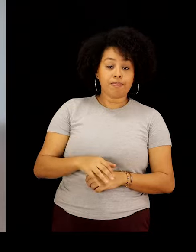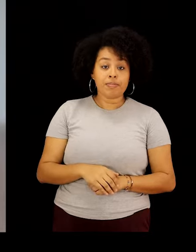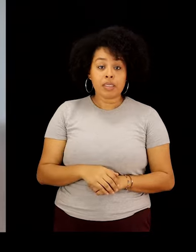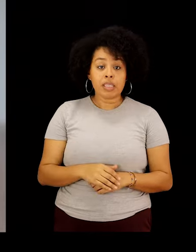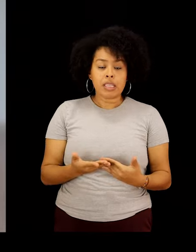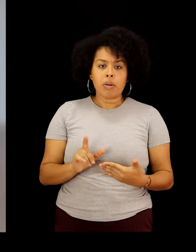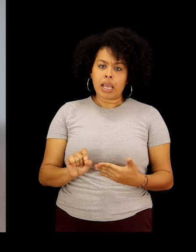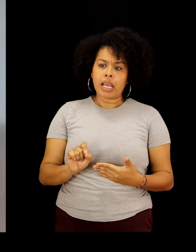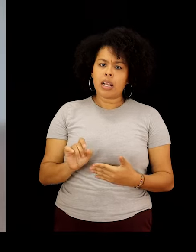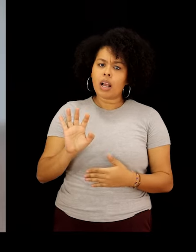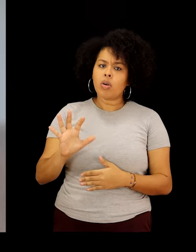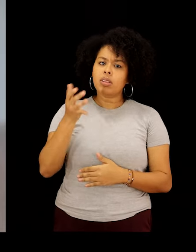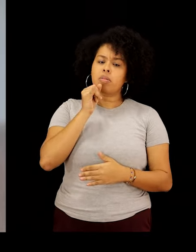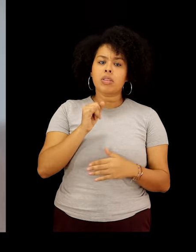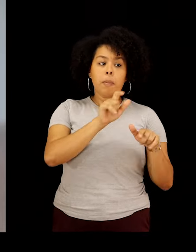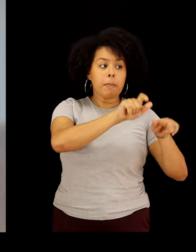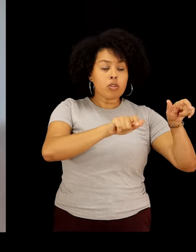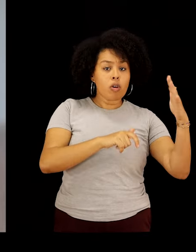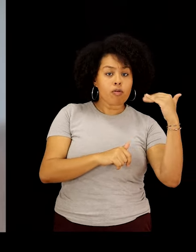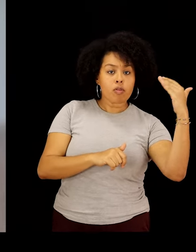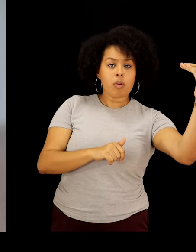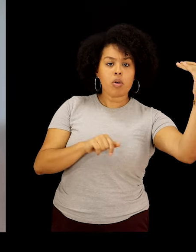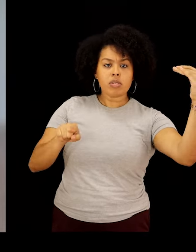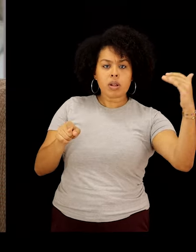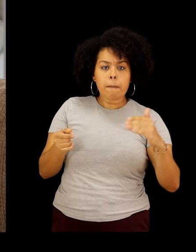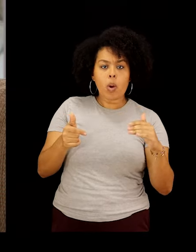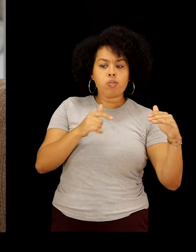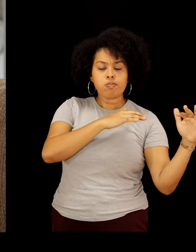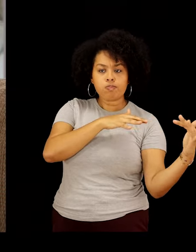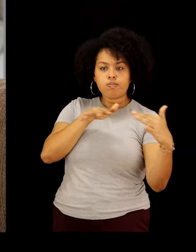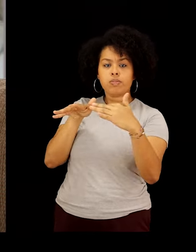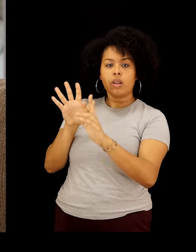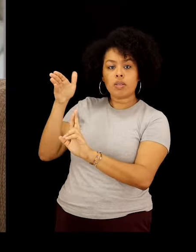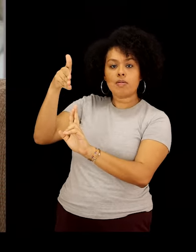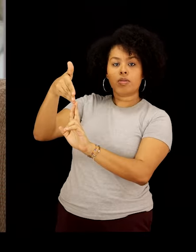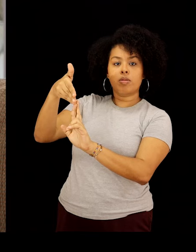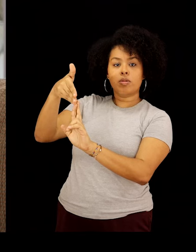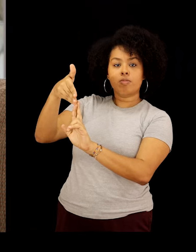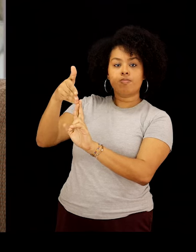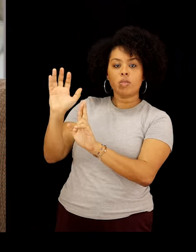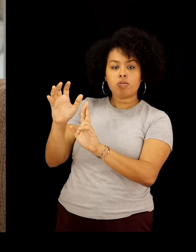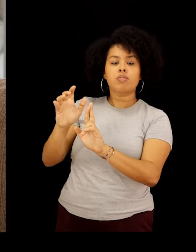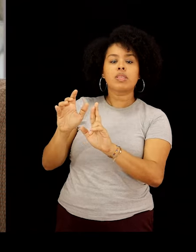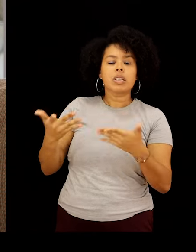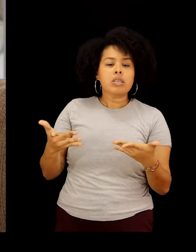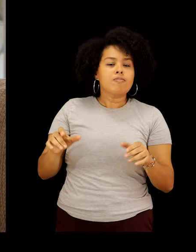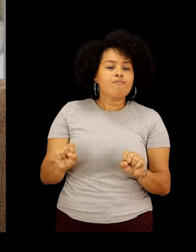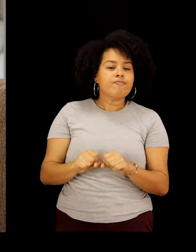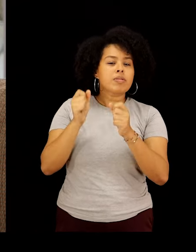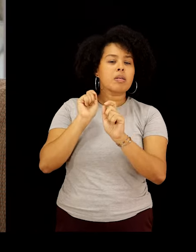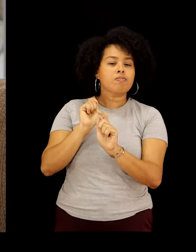porque ele quebra a barreira de músicos que já são tão reconhecidos no mundo e que se inspiram nele. Então, isso de fato